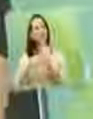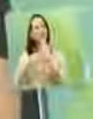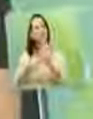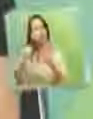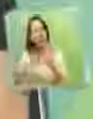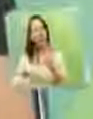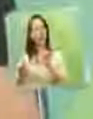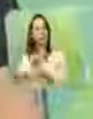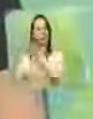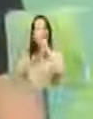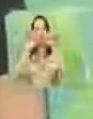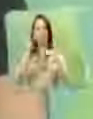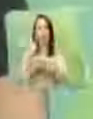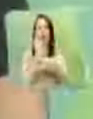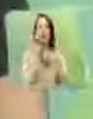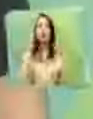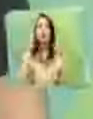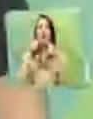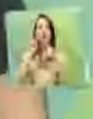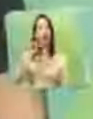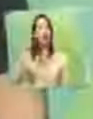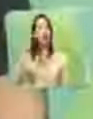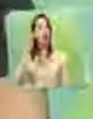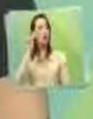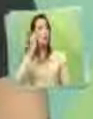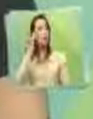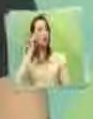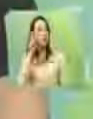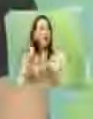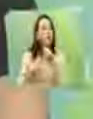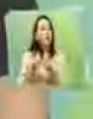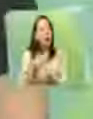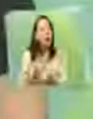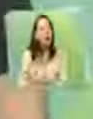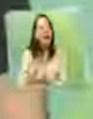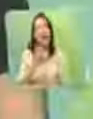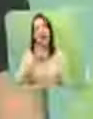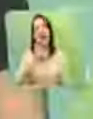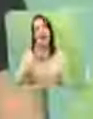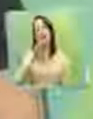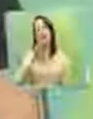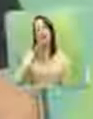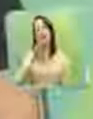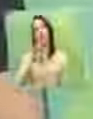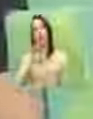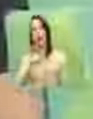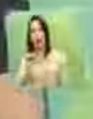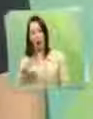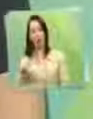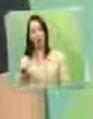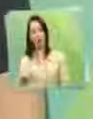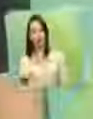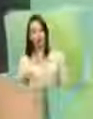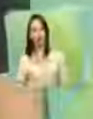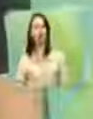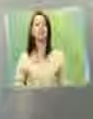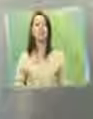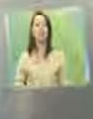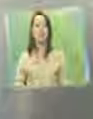vamos mostrar agora um vídeo de história sobre o início do período republicano para abrir as nossas